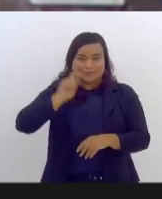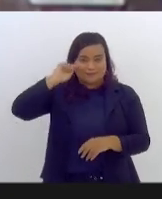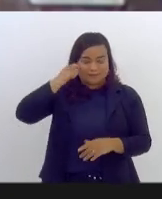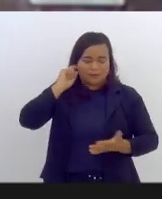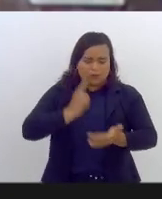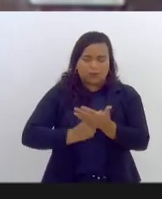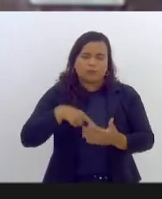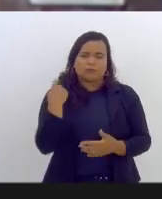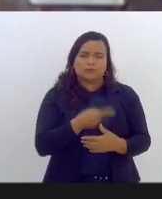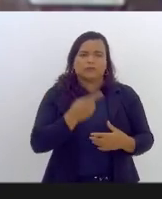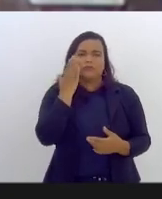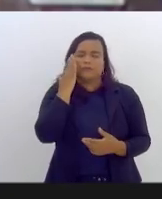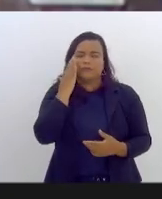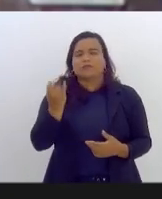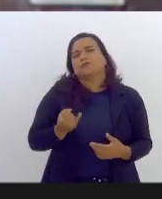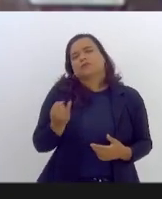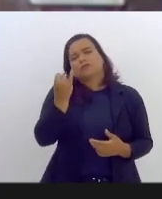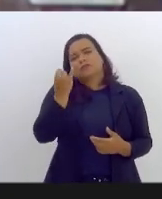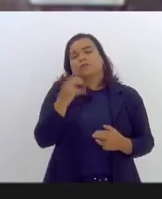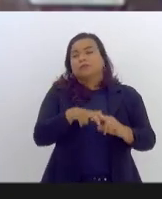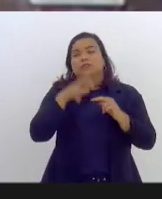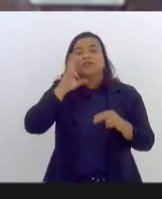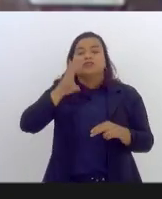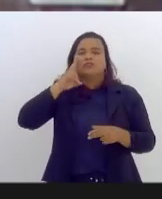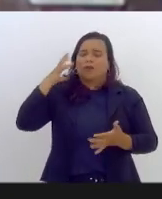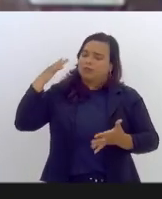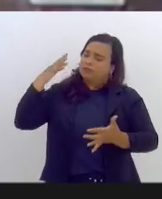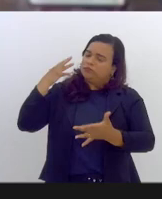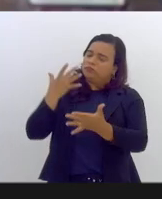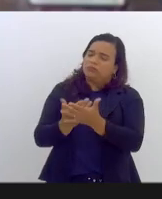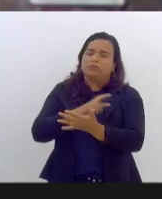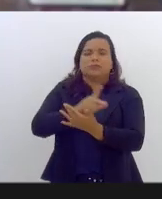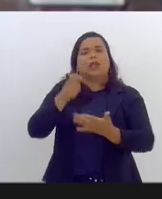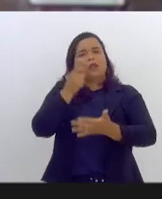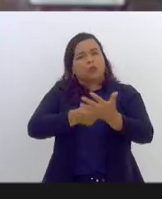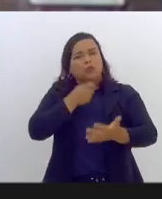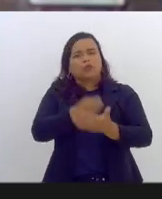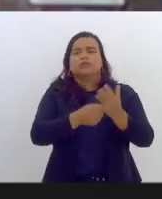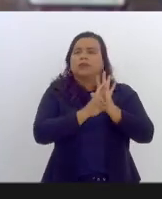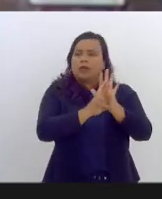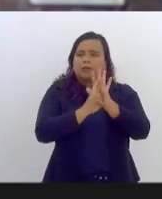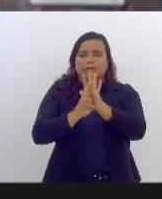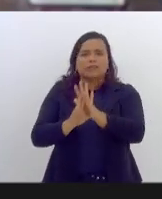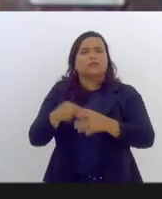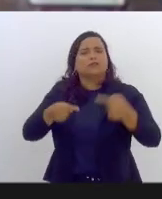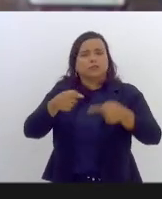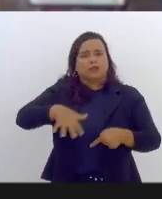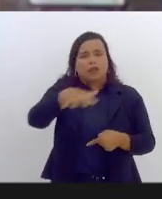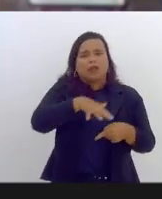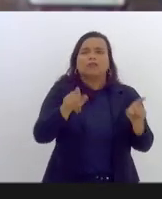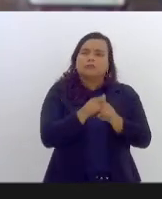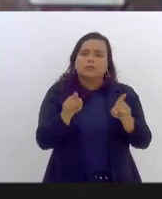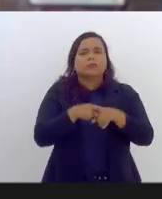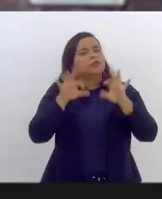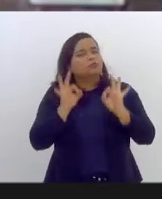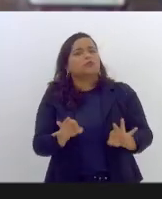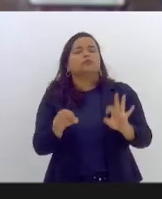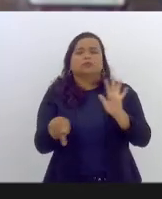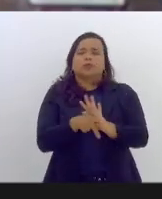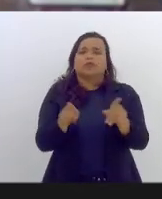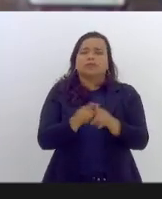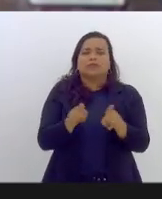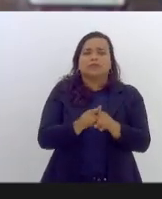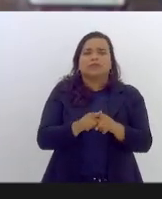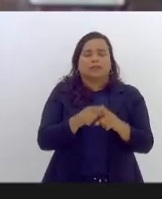nós, mulheres negras. Por toda essa história de luta pela representatividade política, pela justiça,